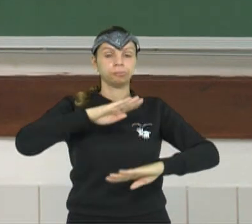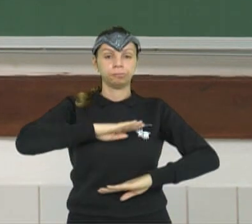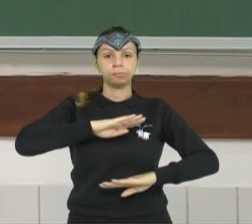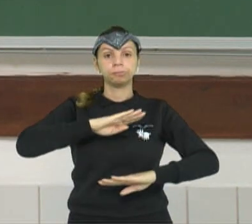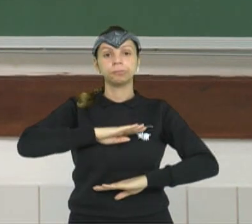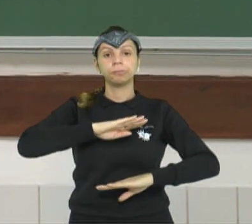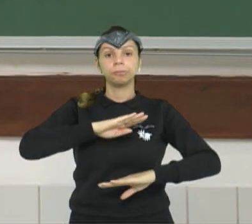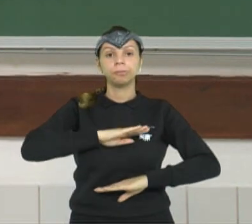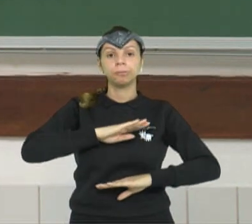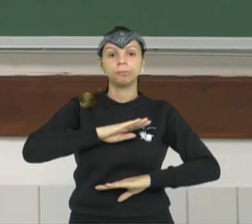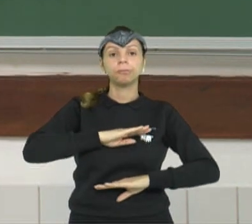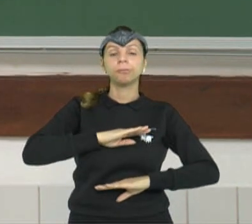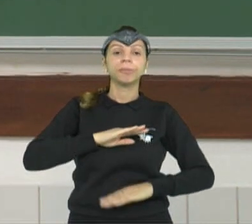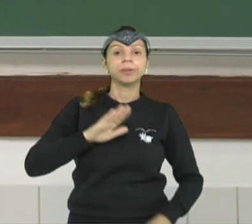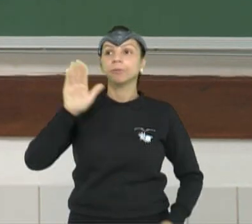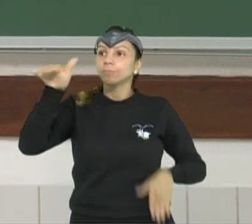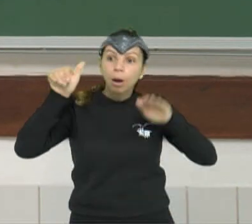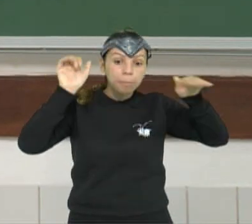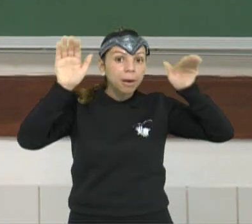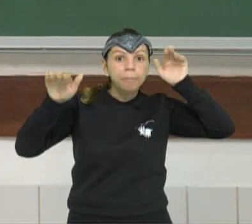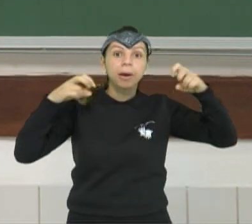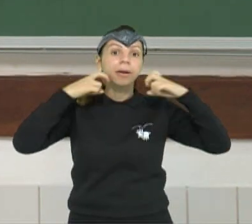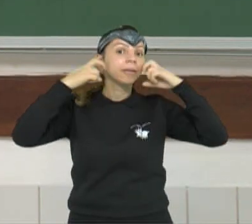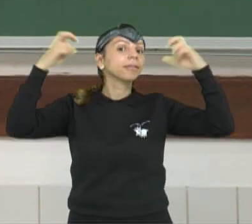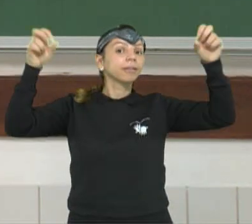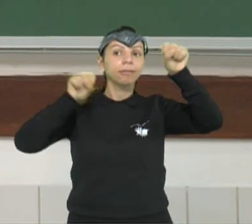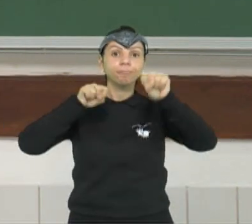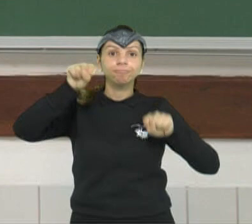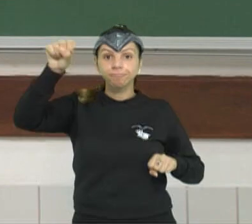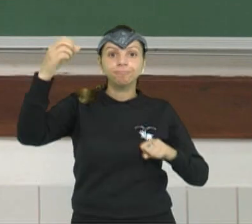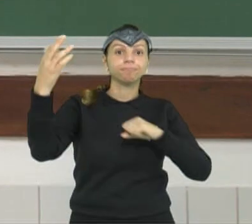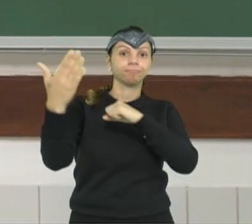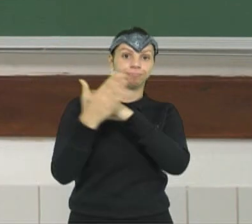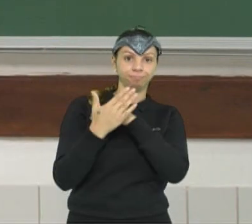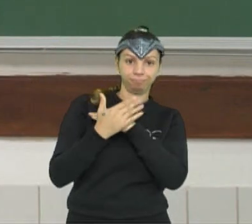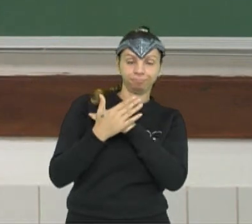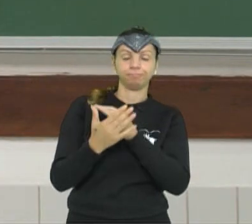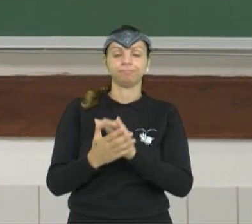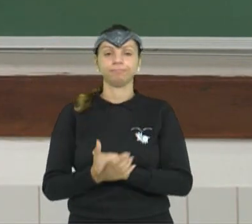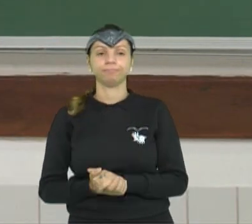aí querer chamar um super-herói para nos ajudar.